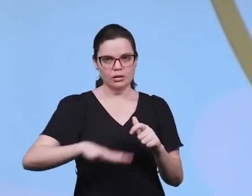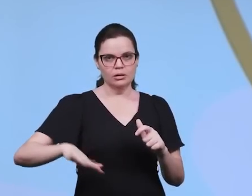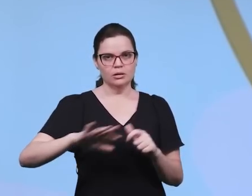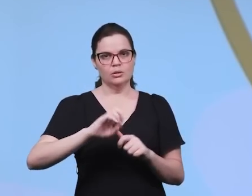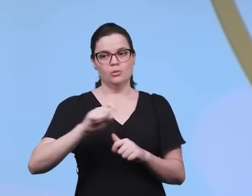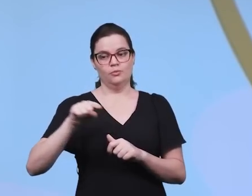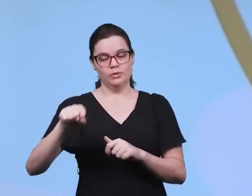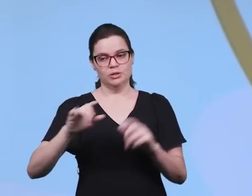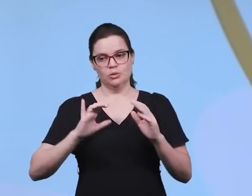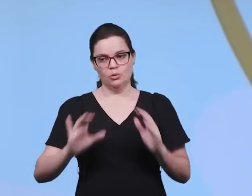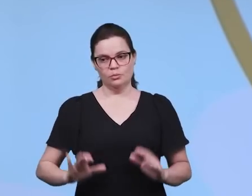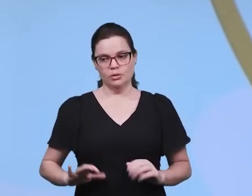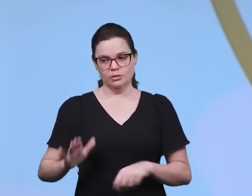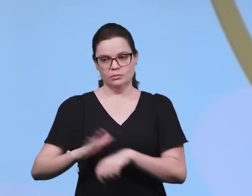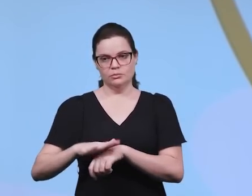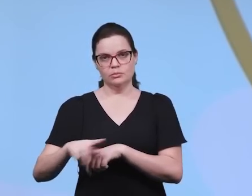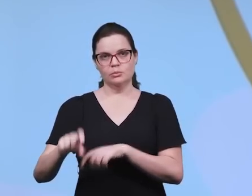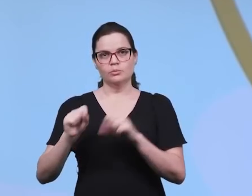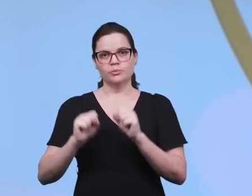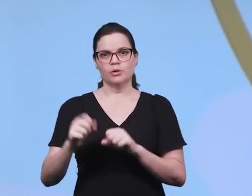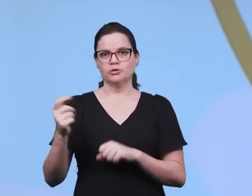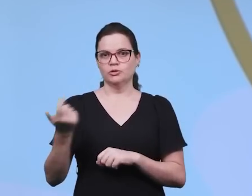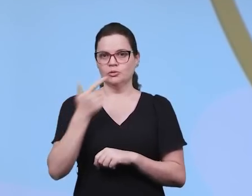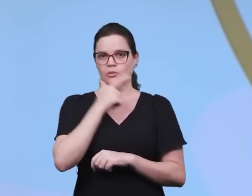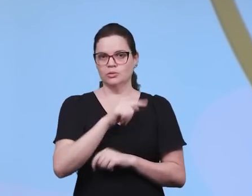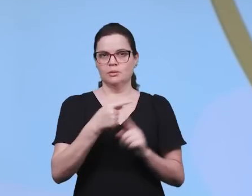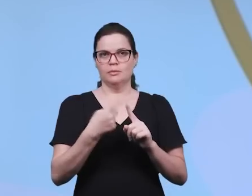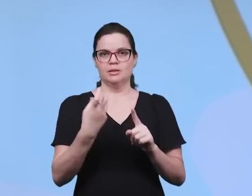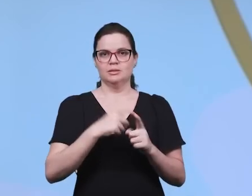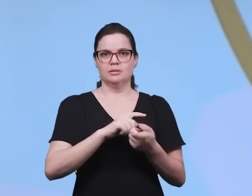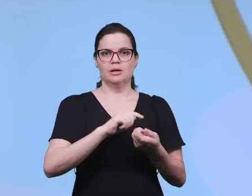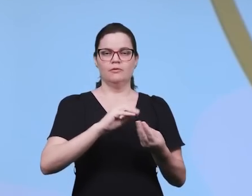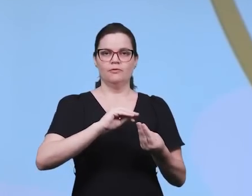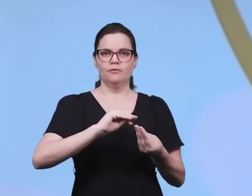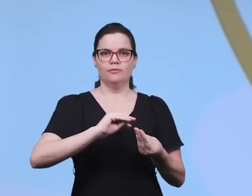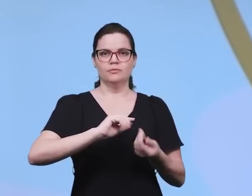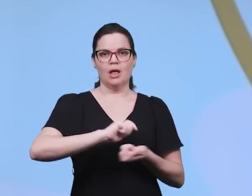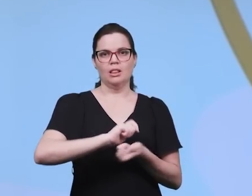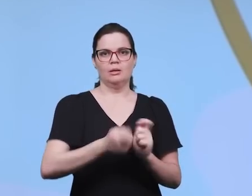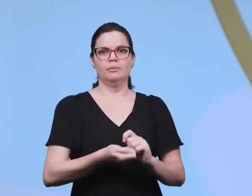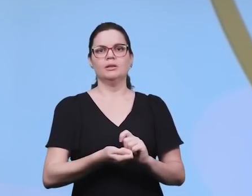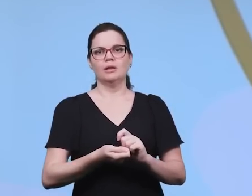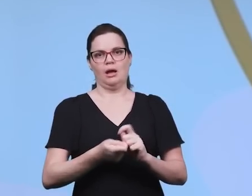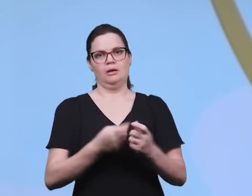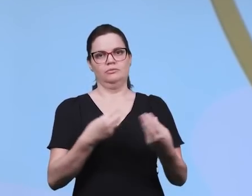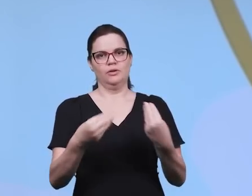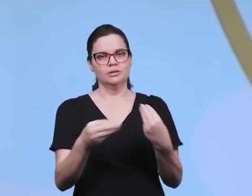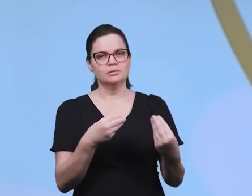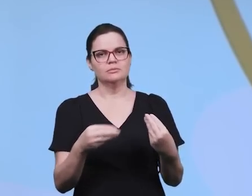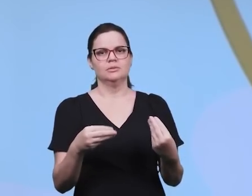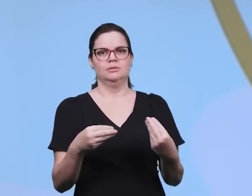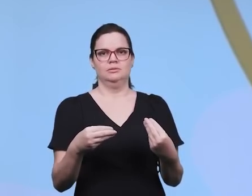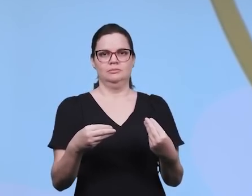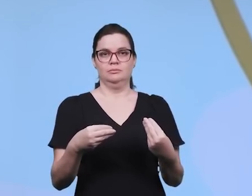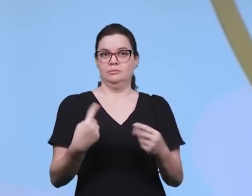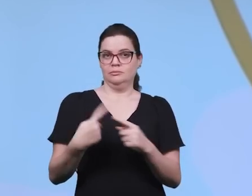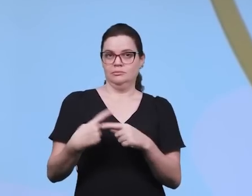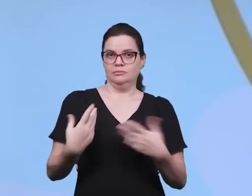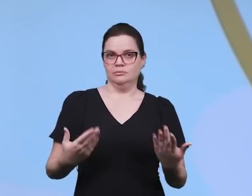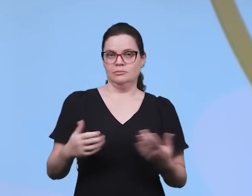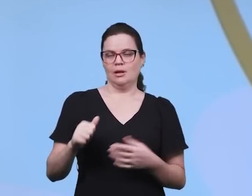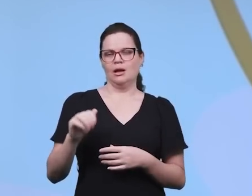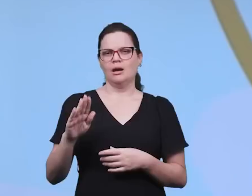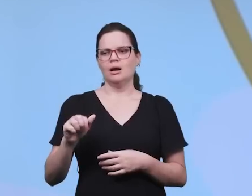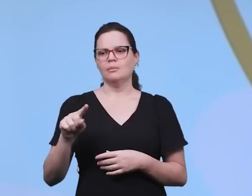comportamento que é esperado por ele mesmo pode ser alcançado por outras questões, de outras formas. Então o ABA em